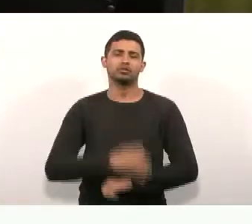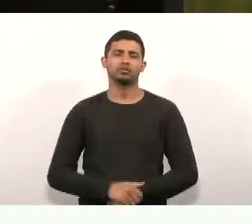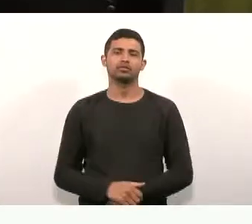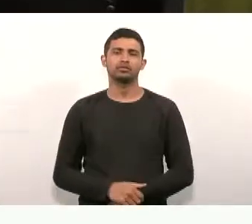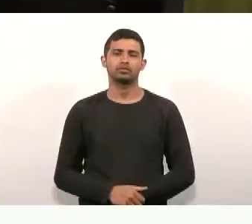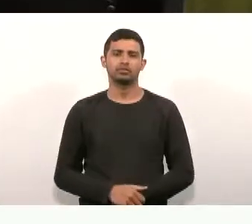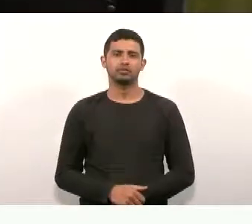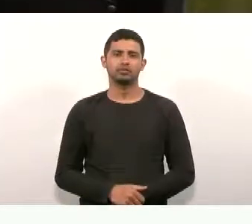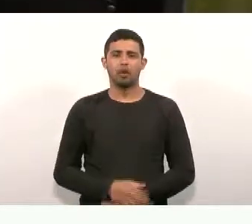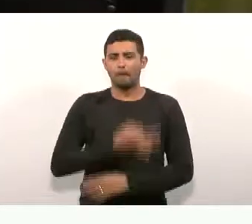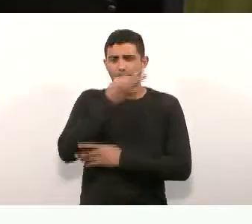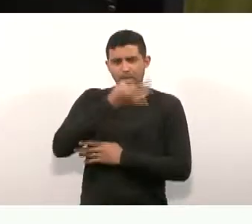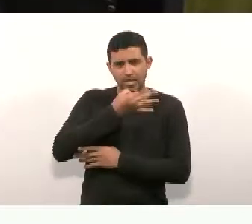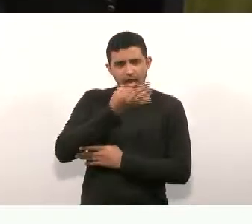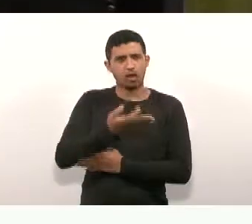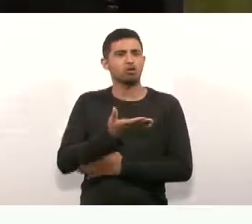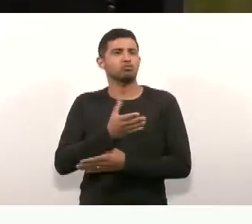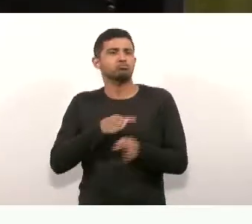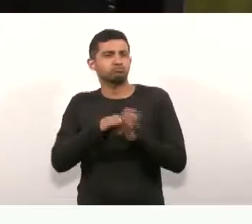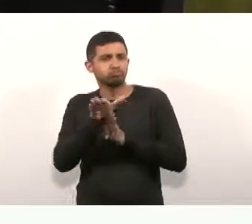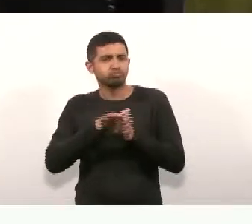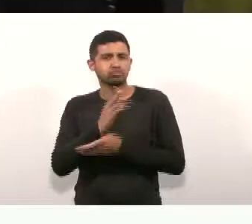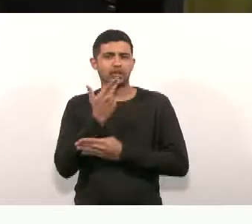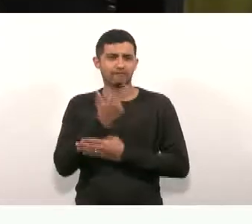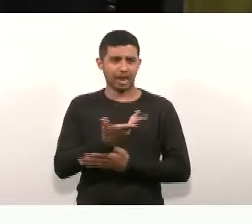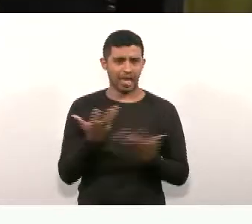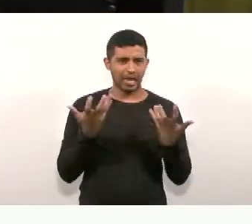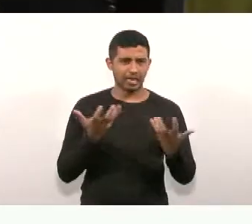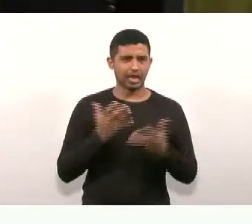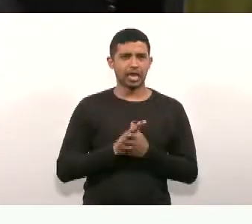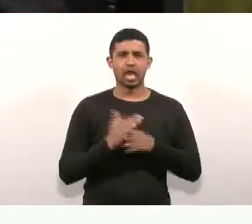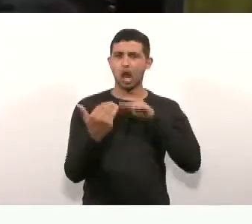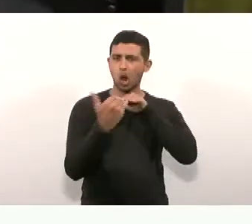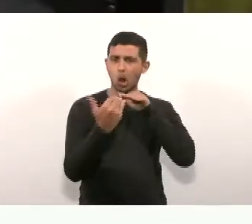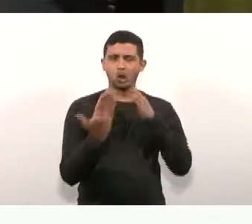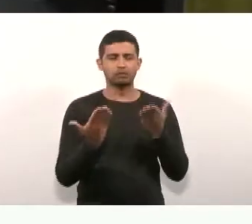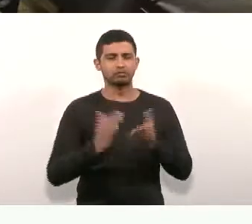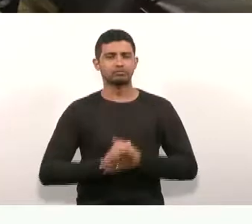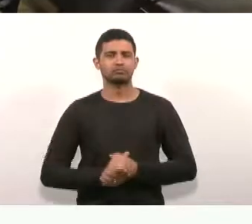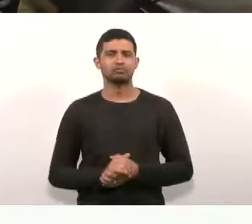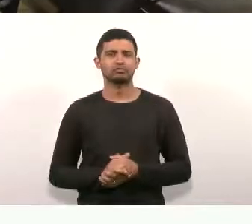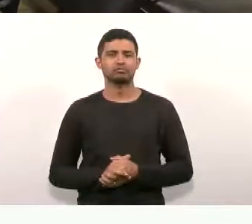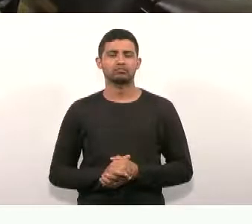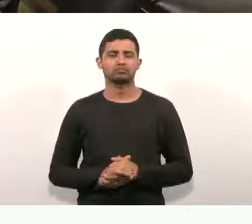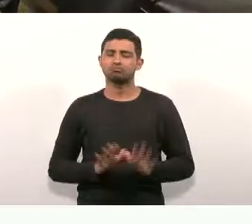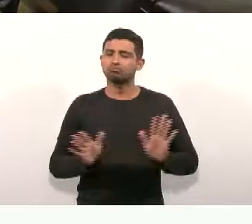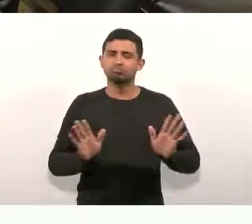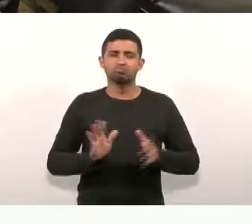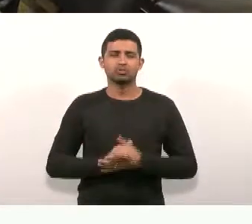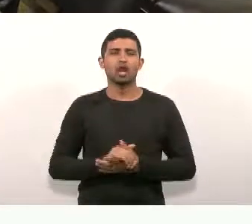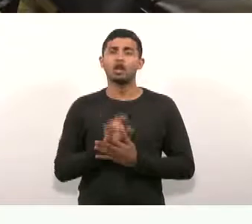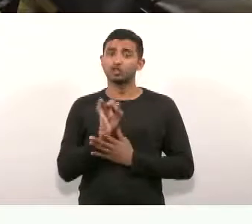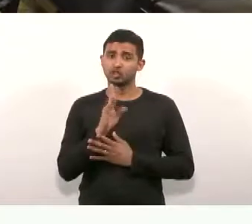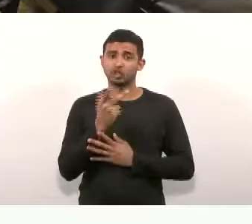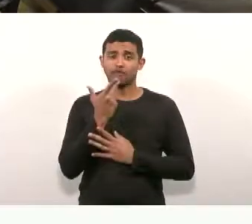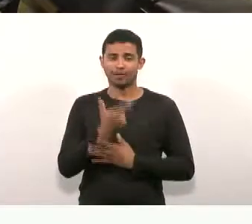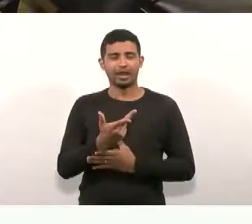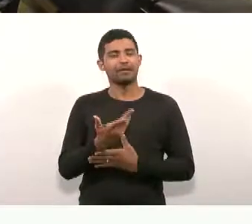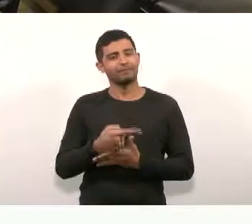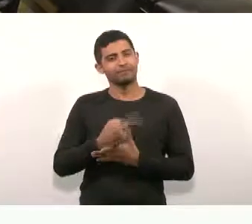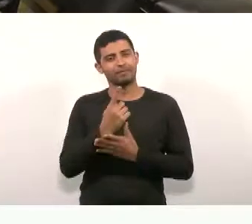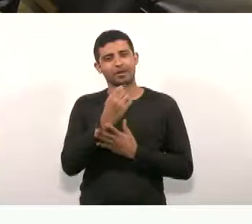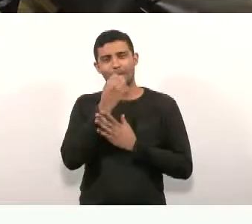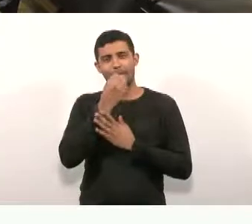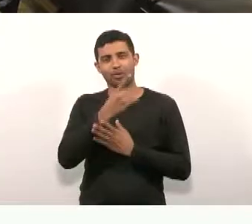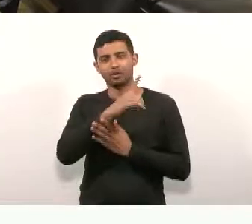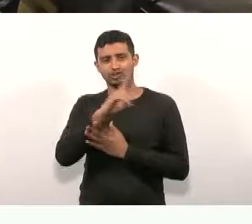Alguma questão a respeito disso? Está de acordo? Não, apenas ressaltar, bom dia, senhor